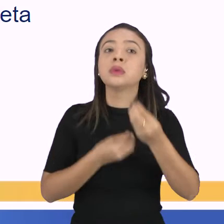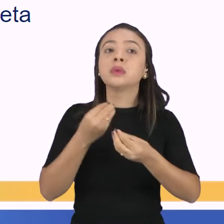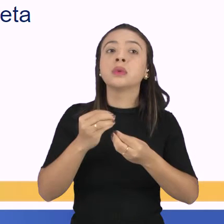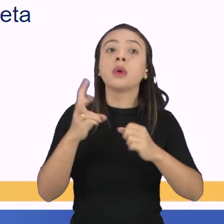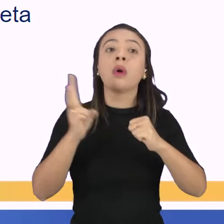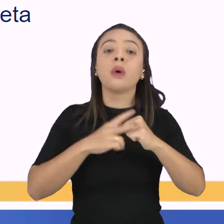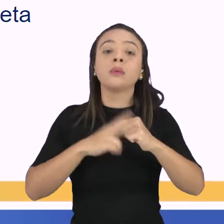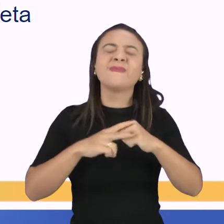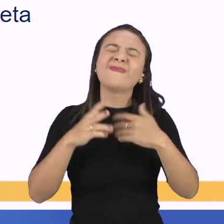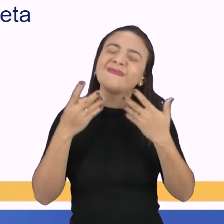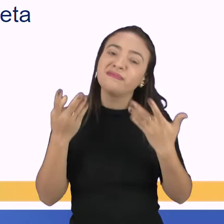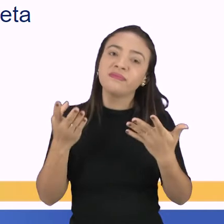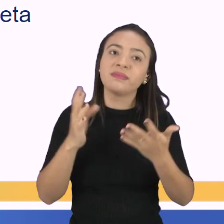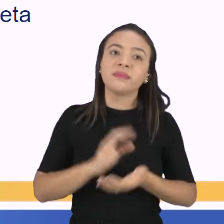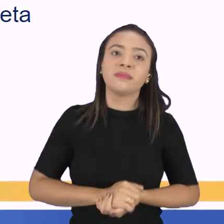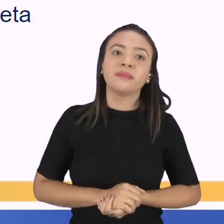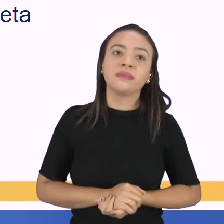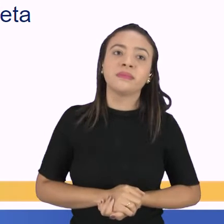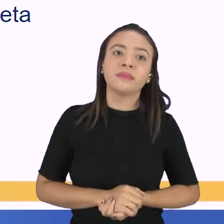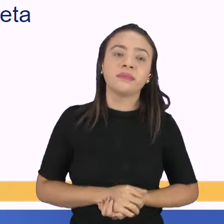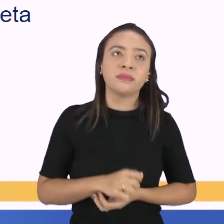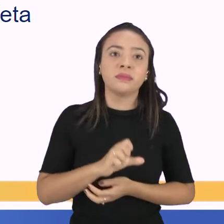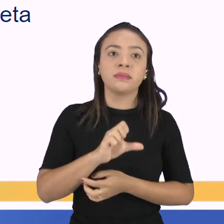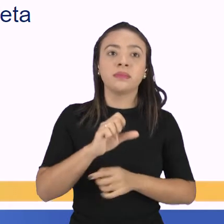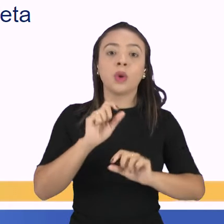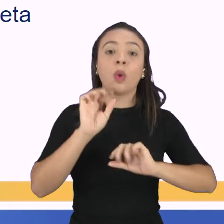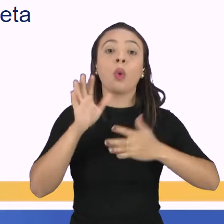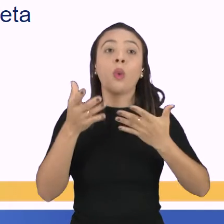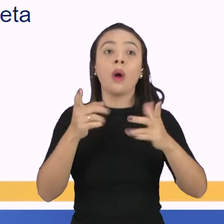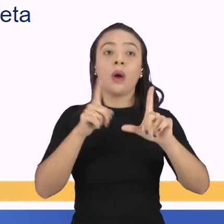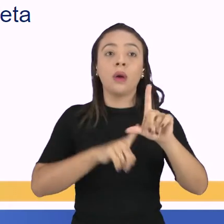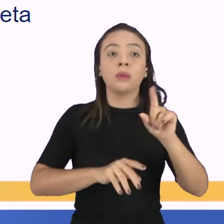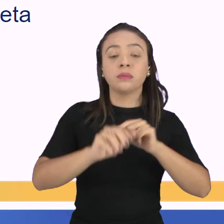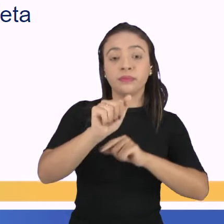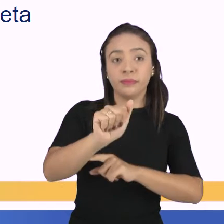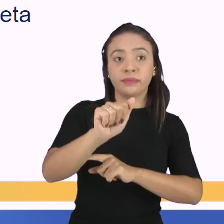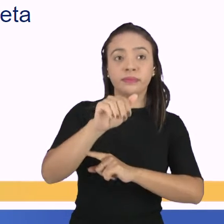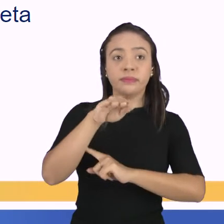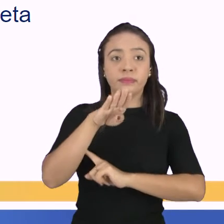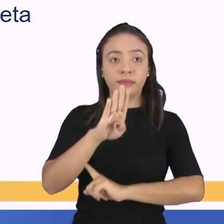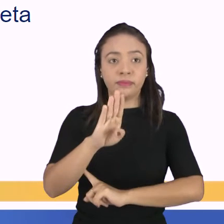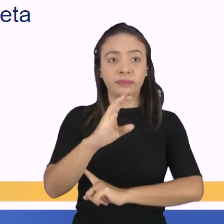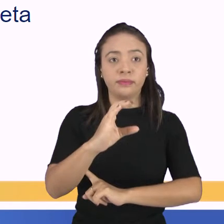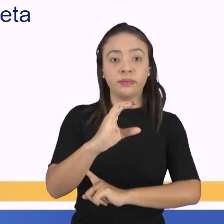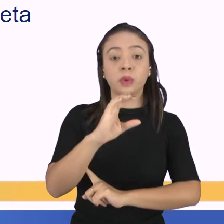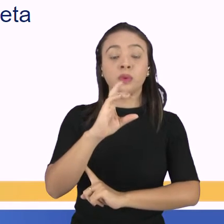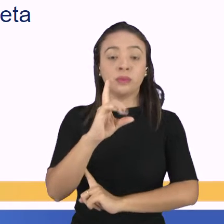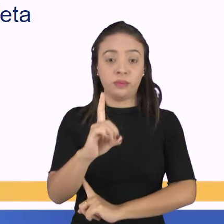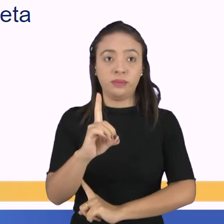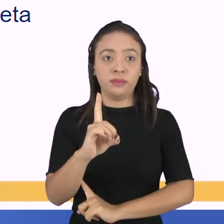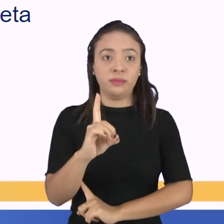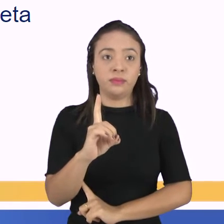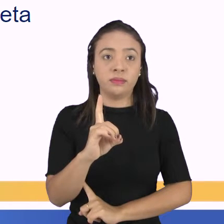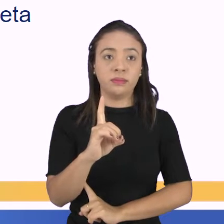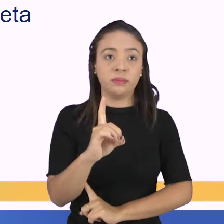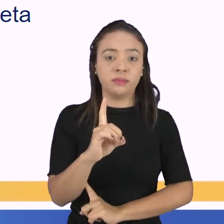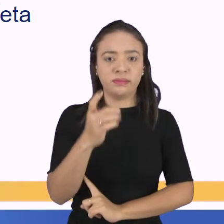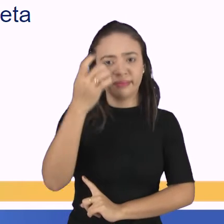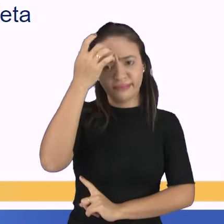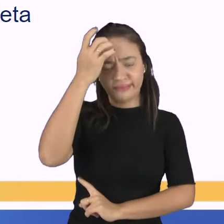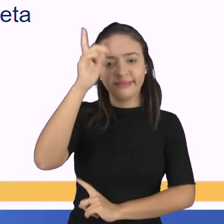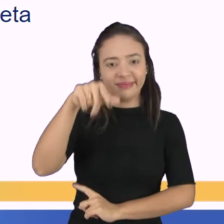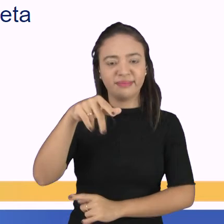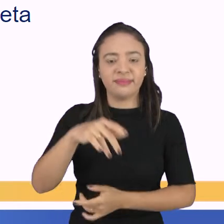verbos modais? Se completa com should, must, can or could. Tá fácil,